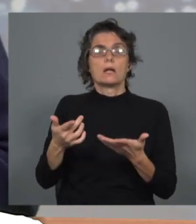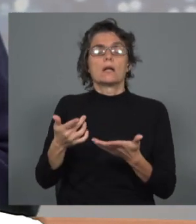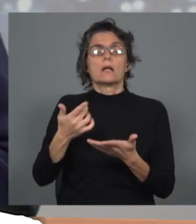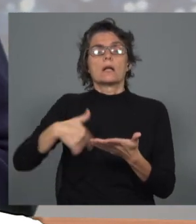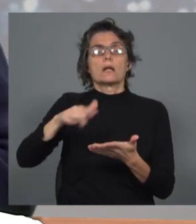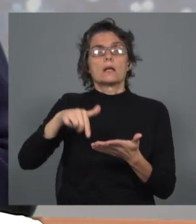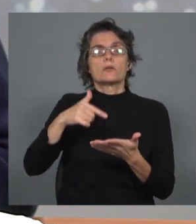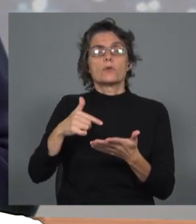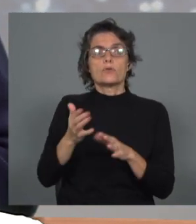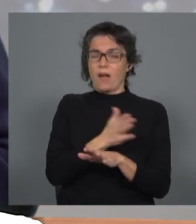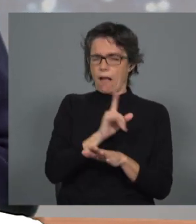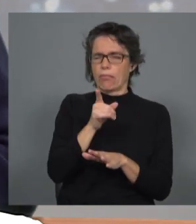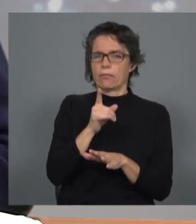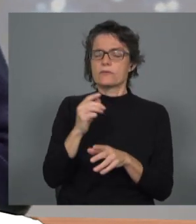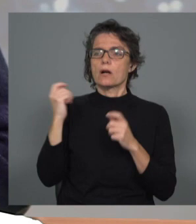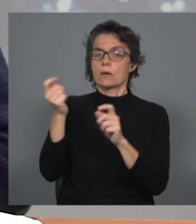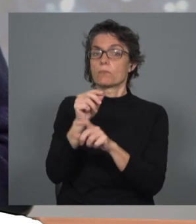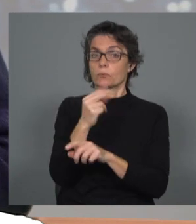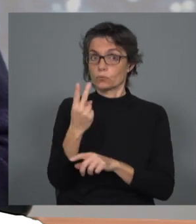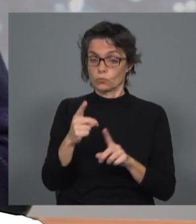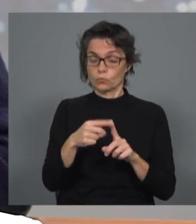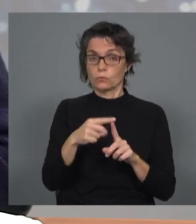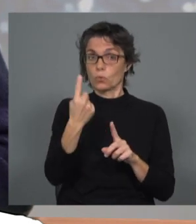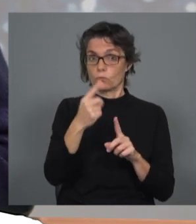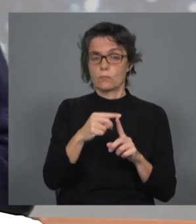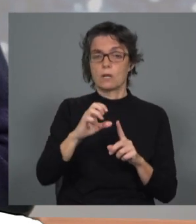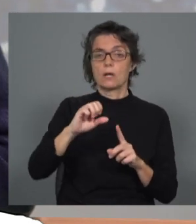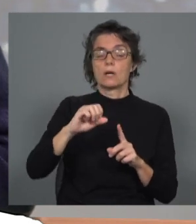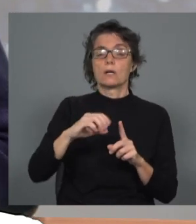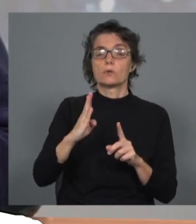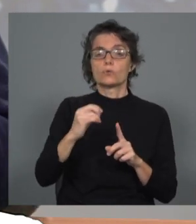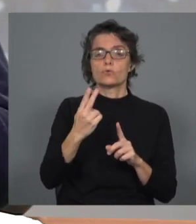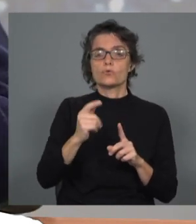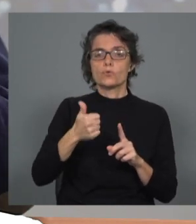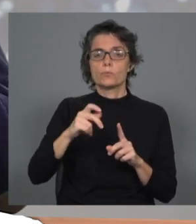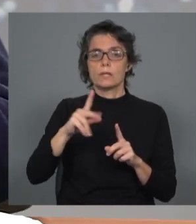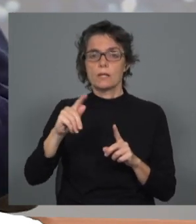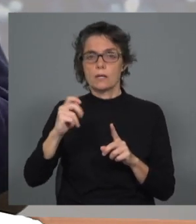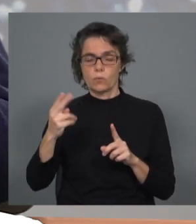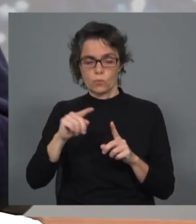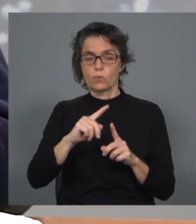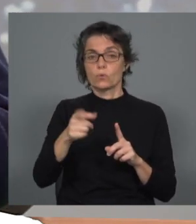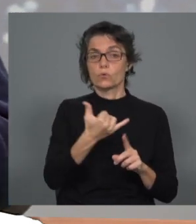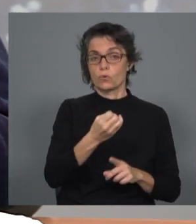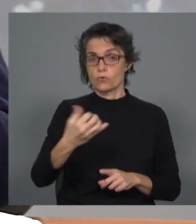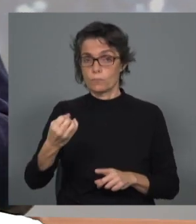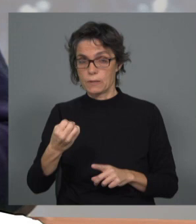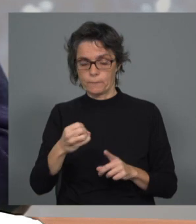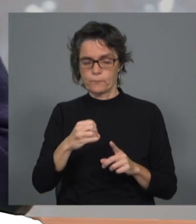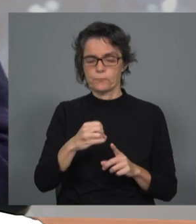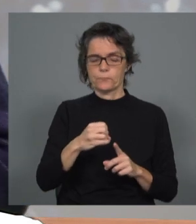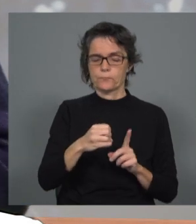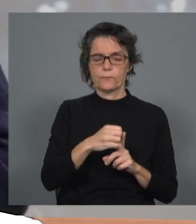outras campanhas, uma do Jubileu 2000, pelo perdão da dívida, ou alívio da dívida dos